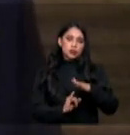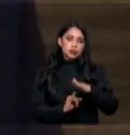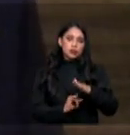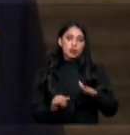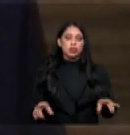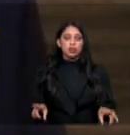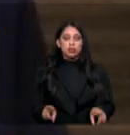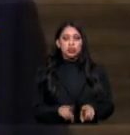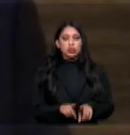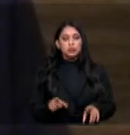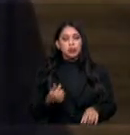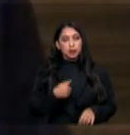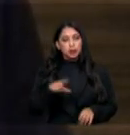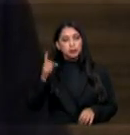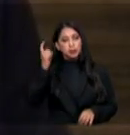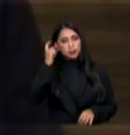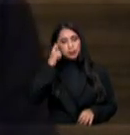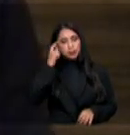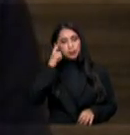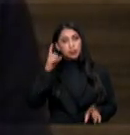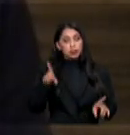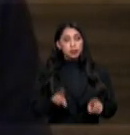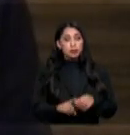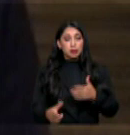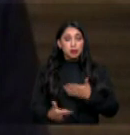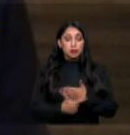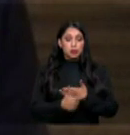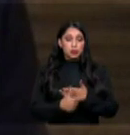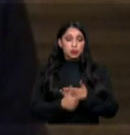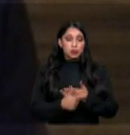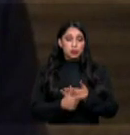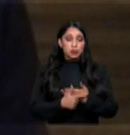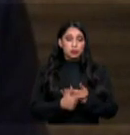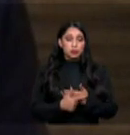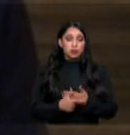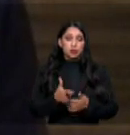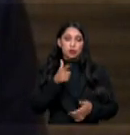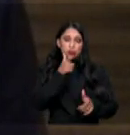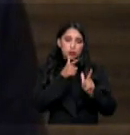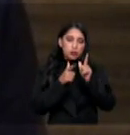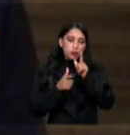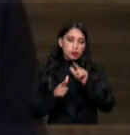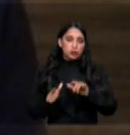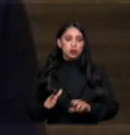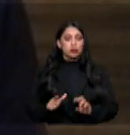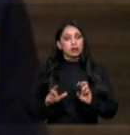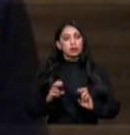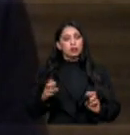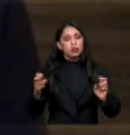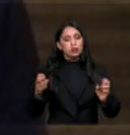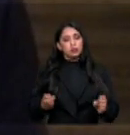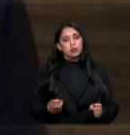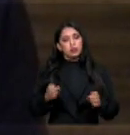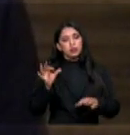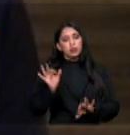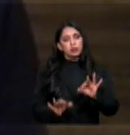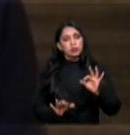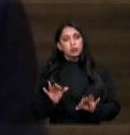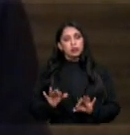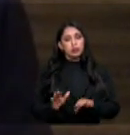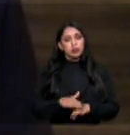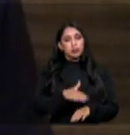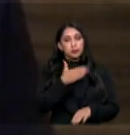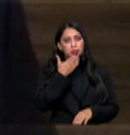fim, penso que também é nosso papel, na medida em que esteja ao alcance de uma corte de justiça, aprimorar